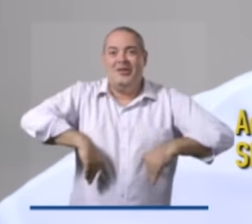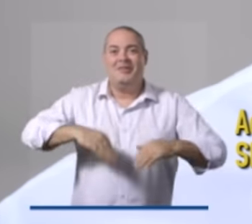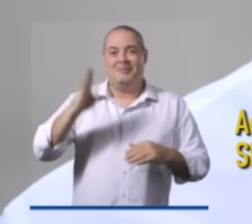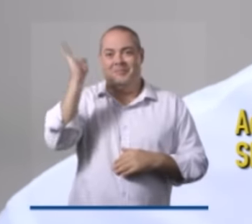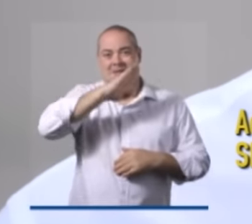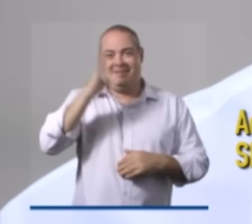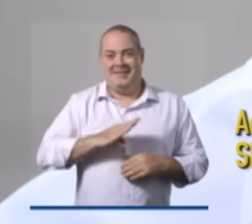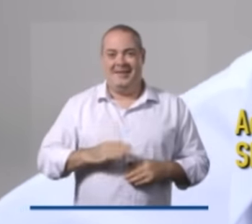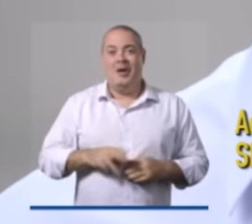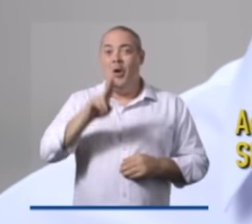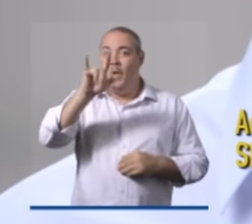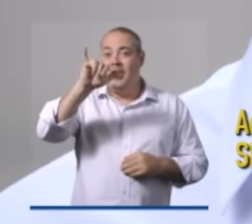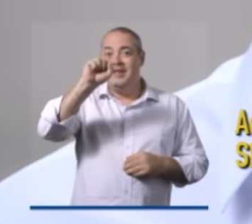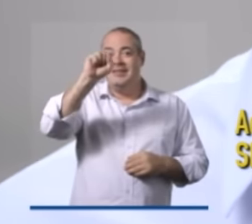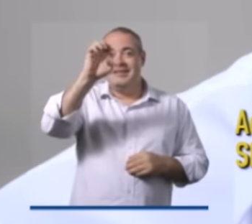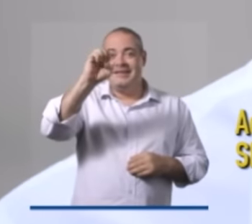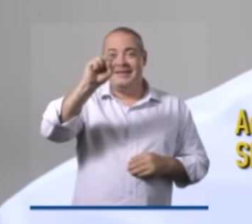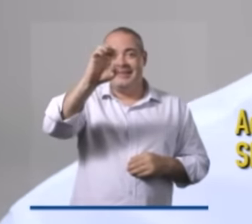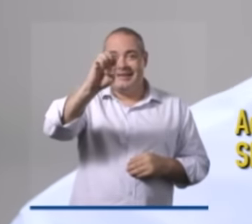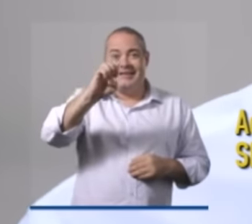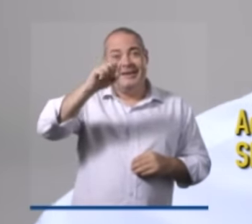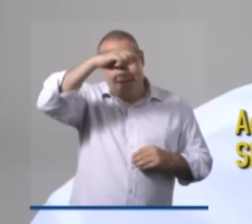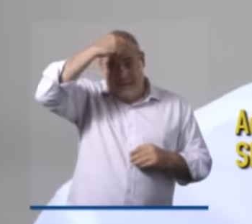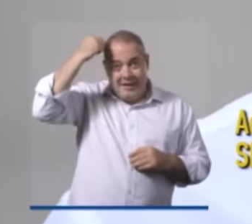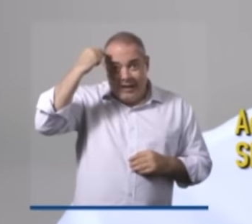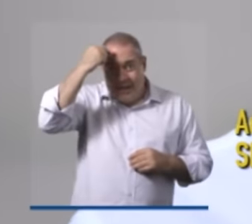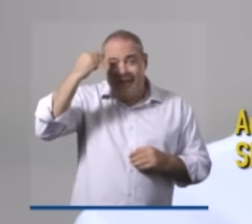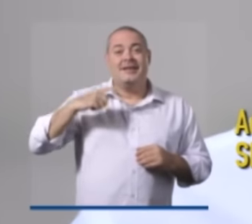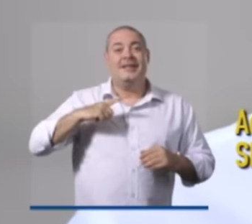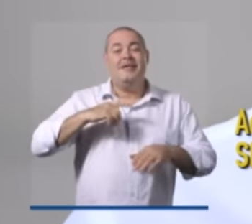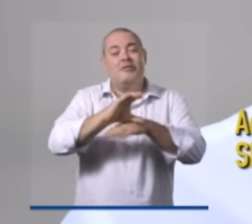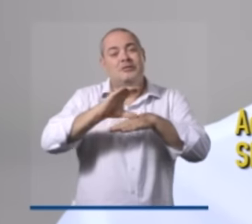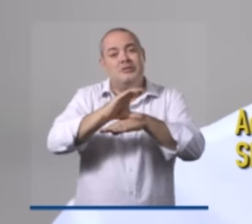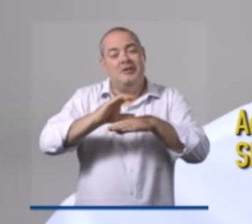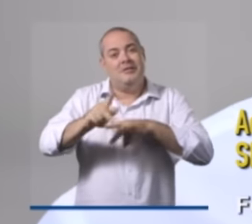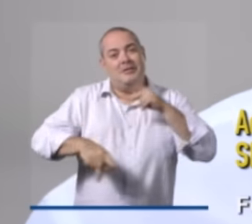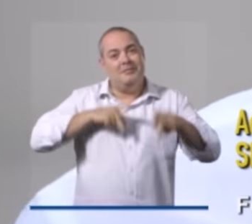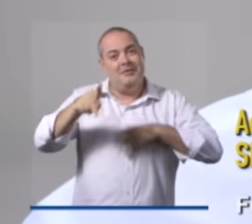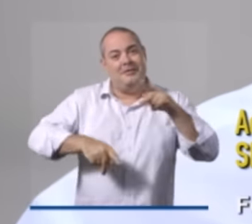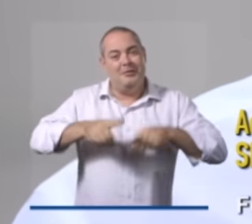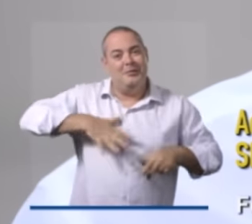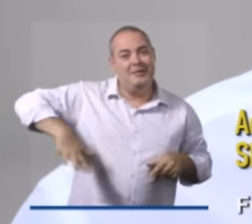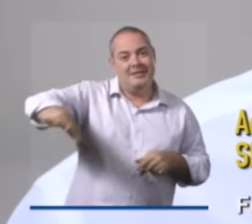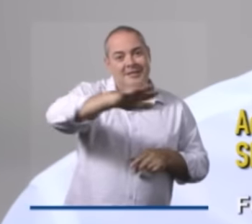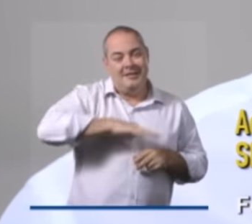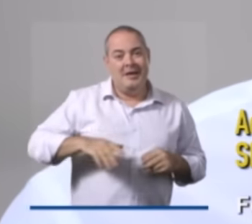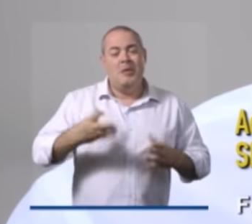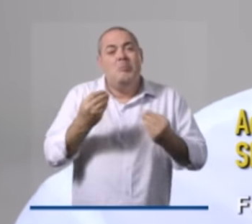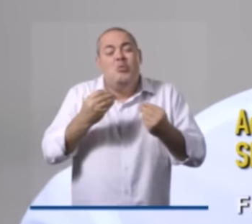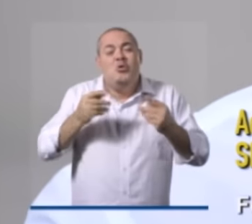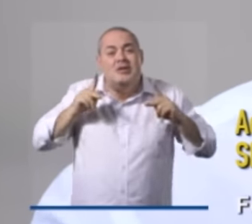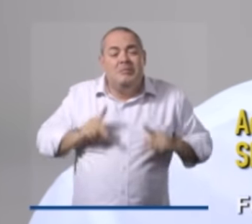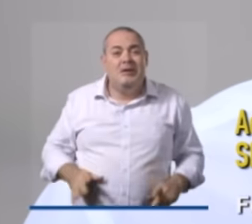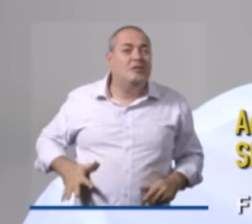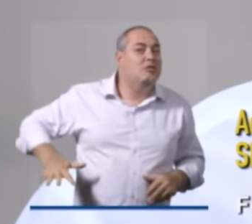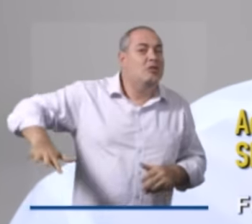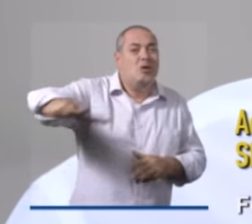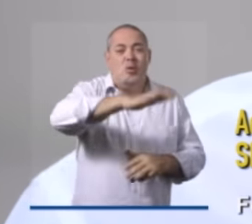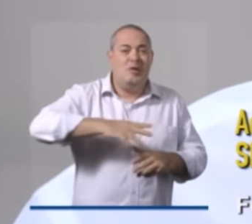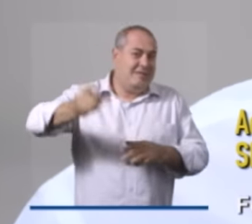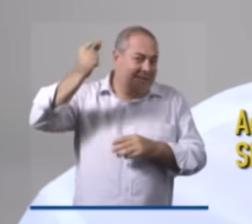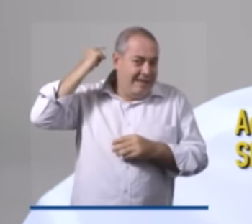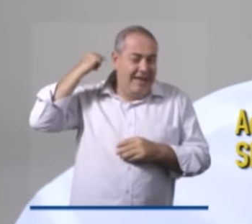democracia. Foi a boa política de Ulisses Guimarães que nos legou a Constituição Cidadã. Foi a boa política feita por milhões